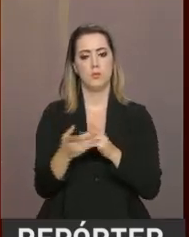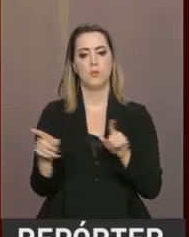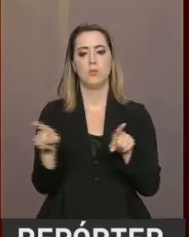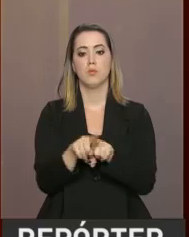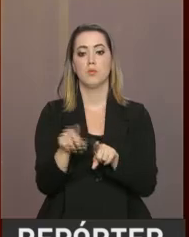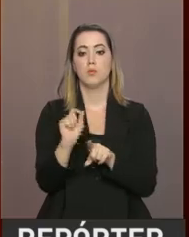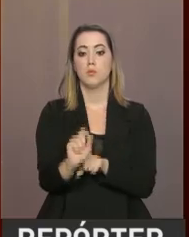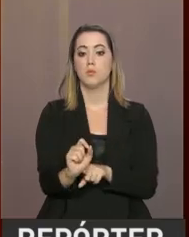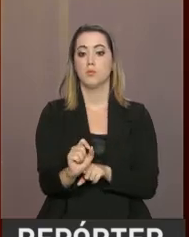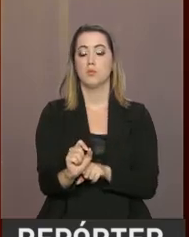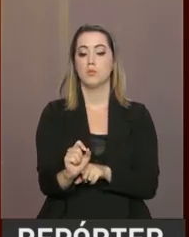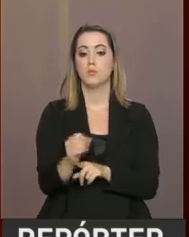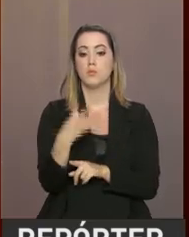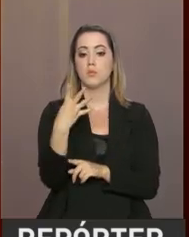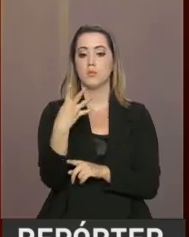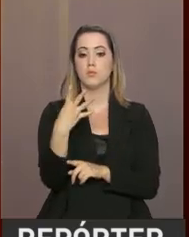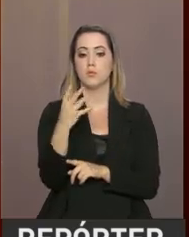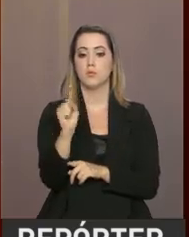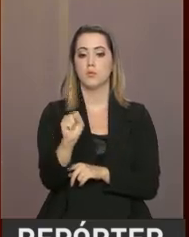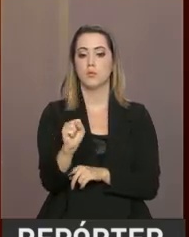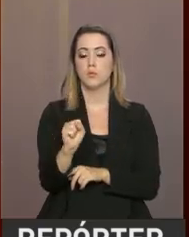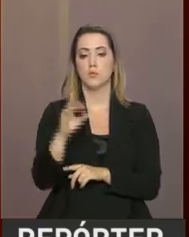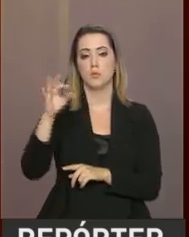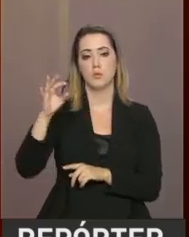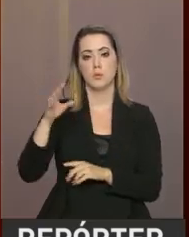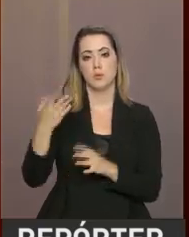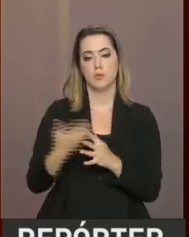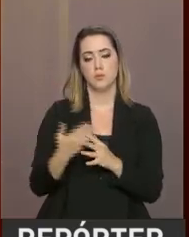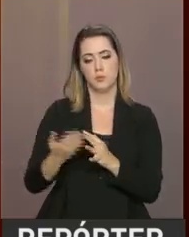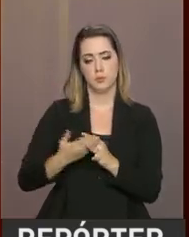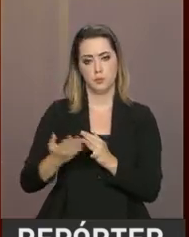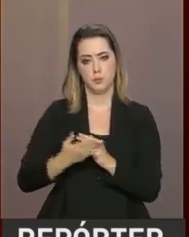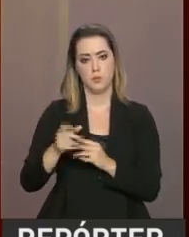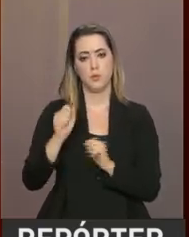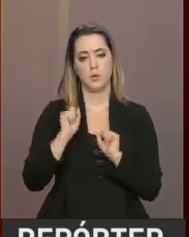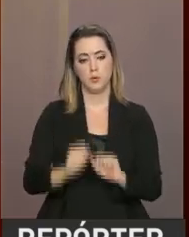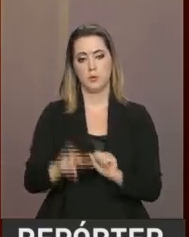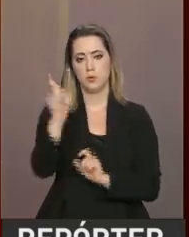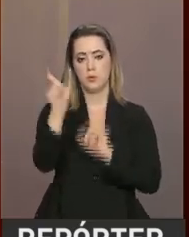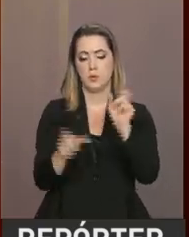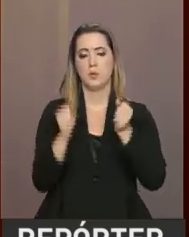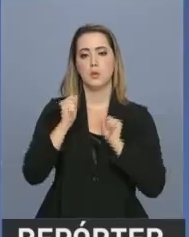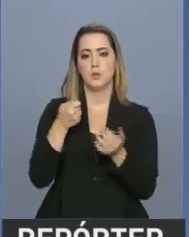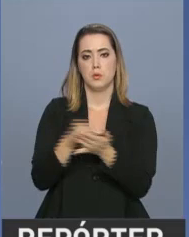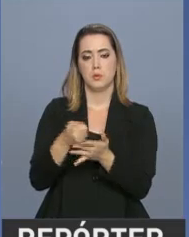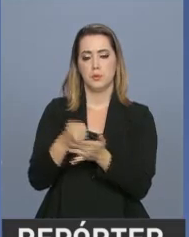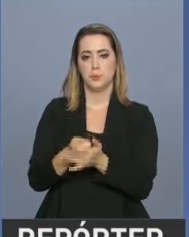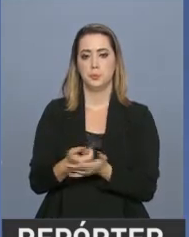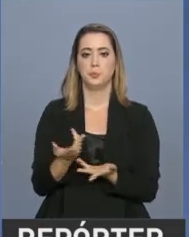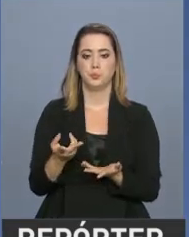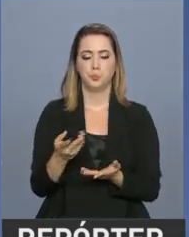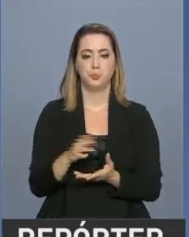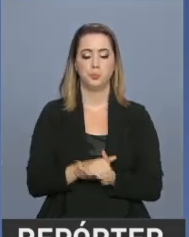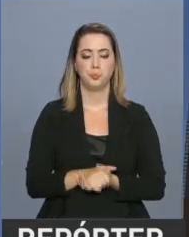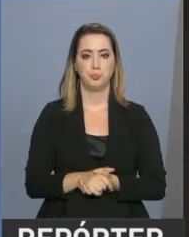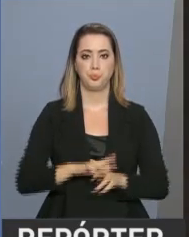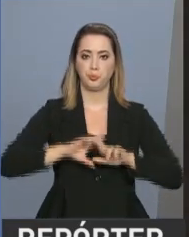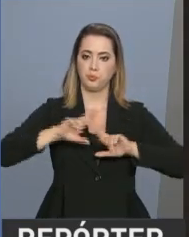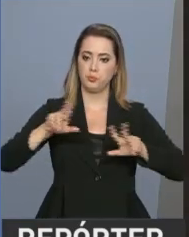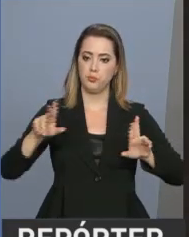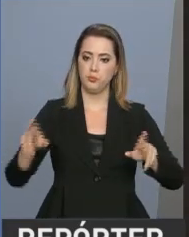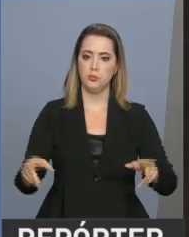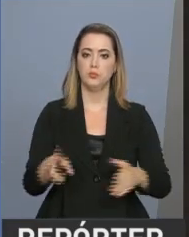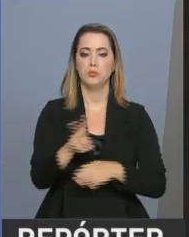também uma limitação de até 48 parcelas né Para que o trabalhador possa pagar aí esse financiamento os procedimentos para o